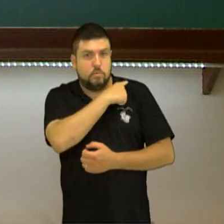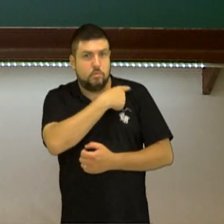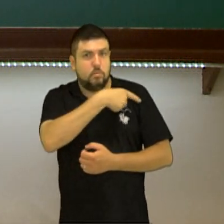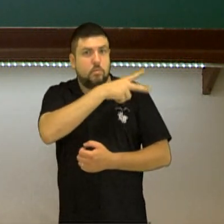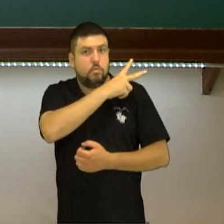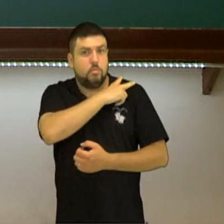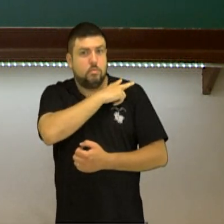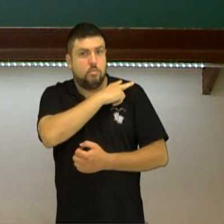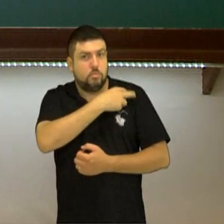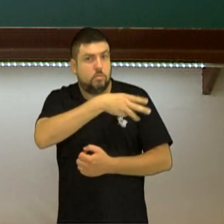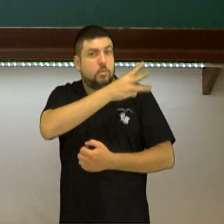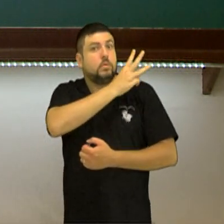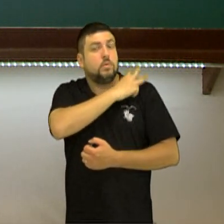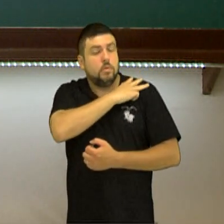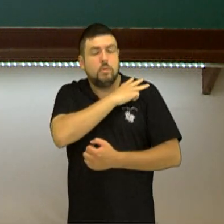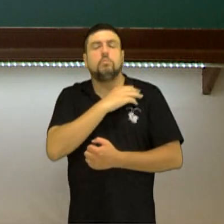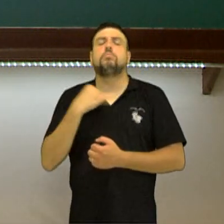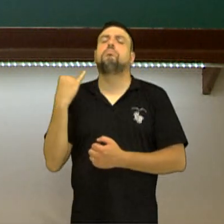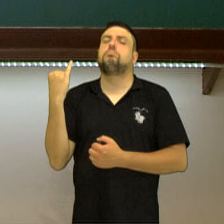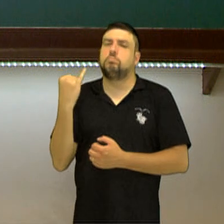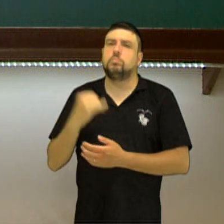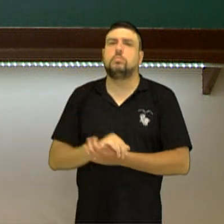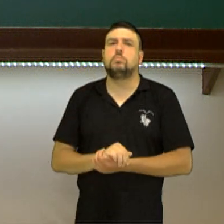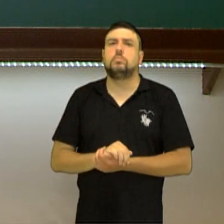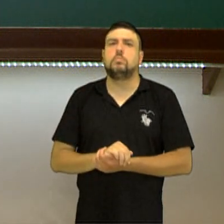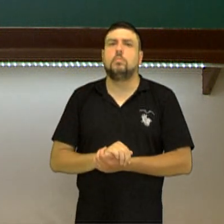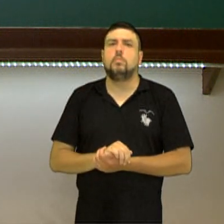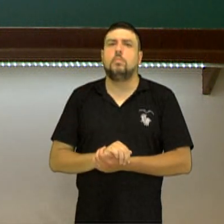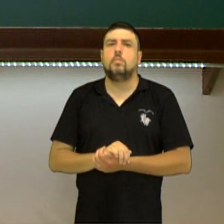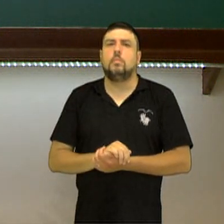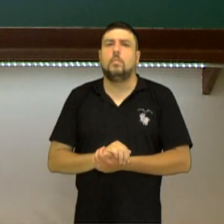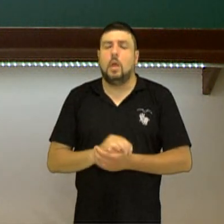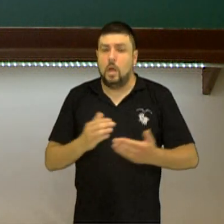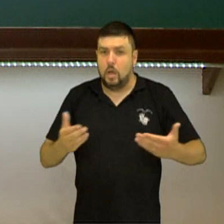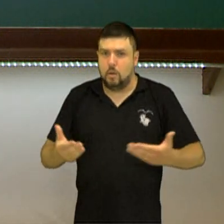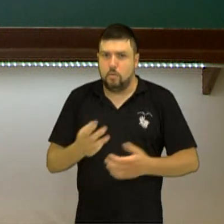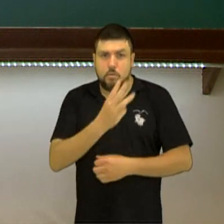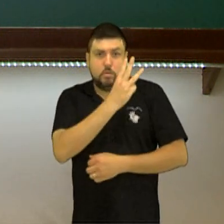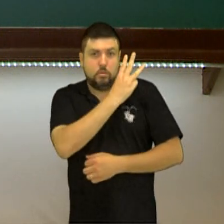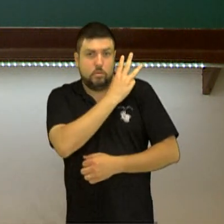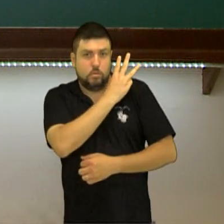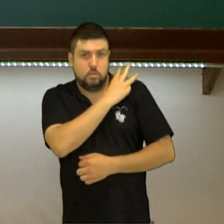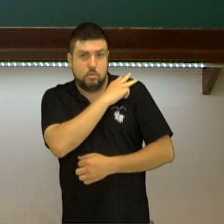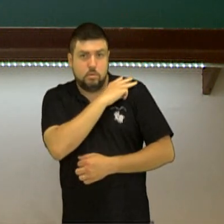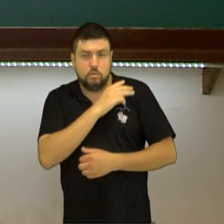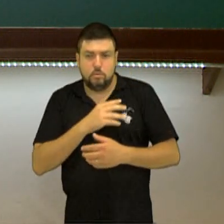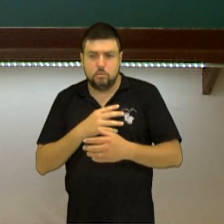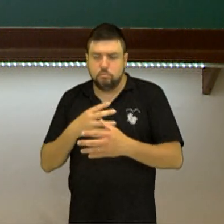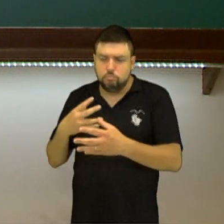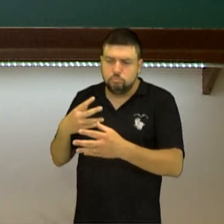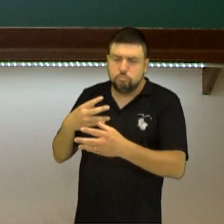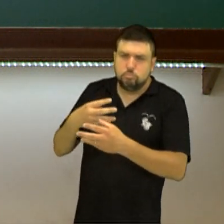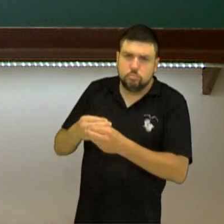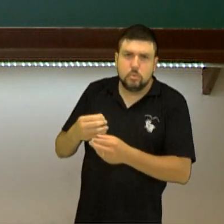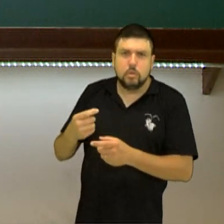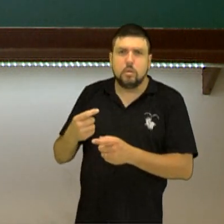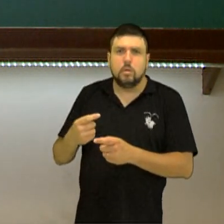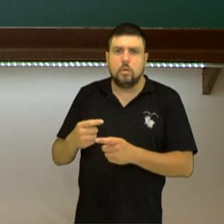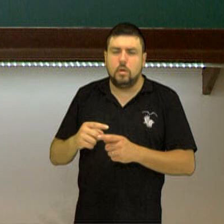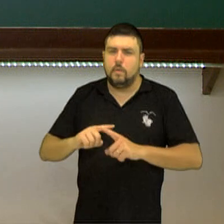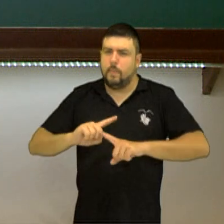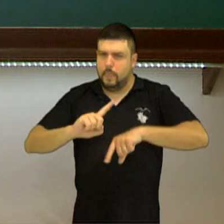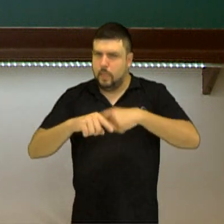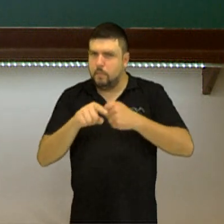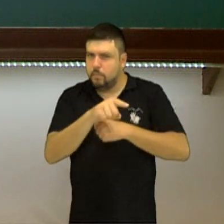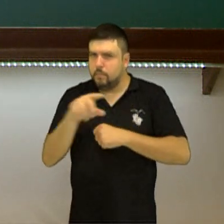elétrica, né, trabalham com os números muito pequenininhos ou números muito grandes, e aí precisa realmente de usar a notação